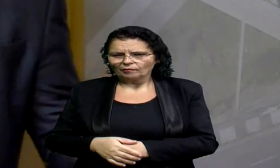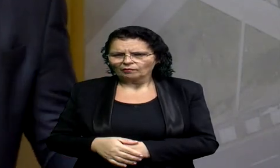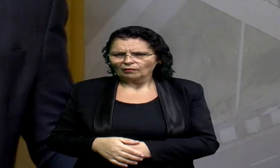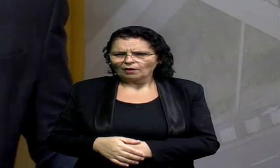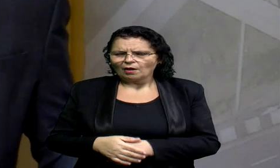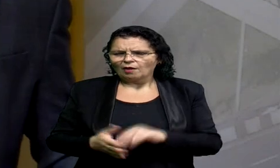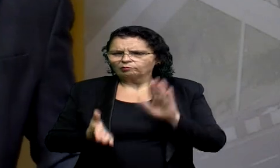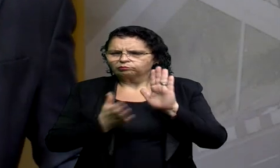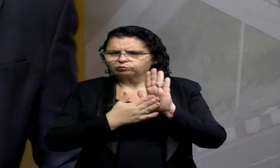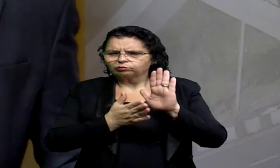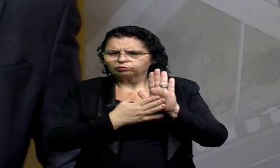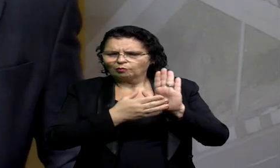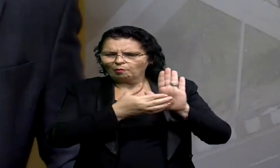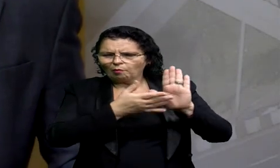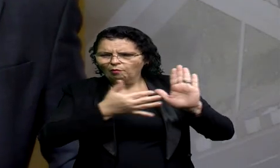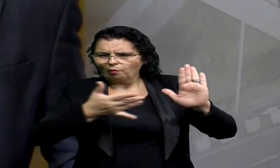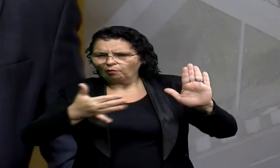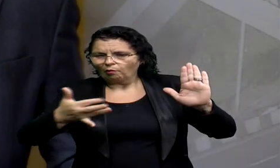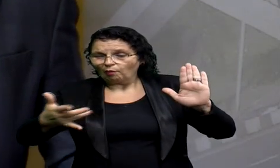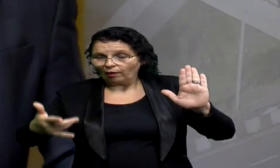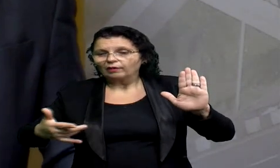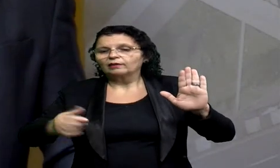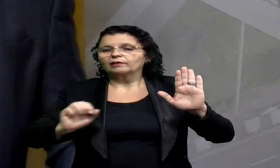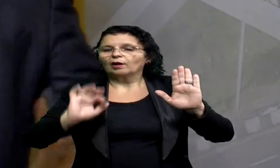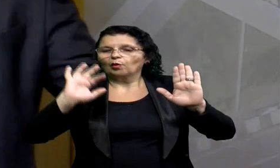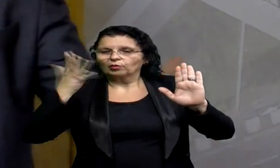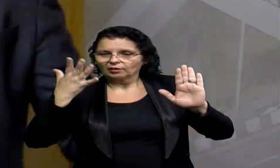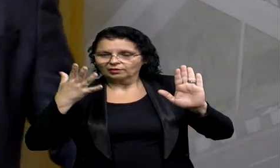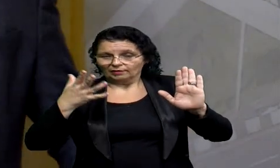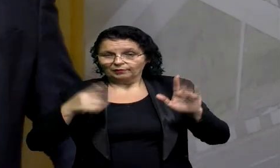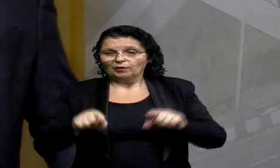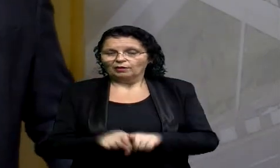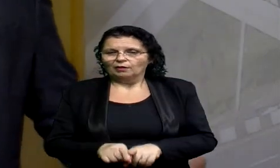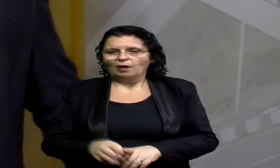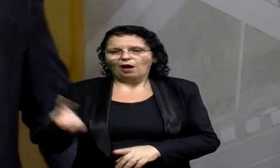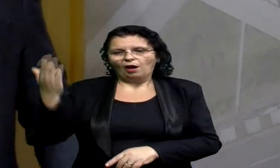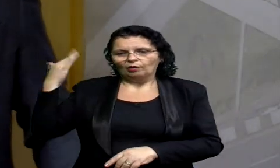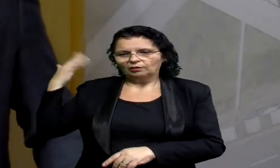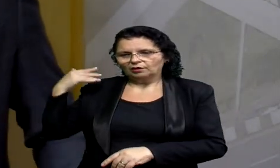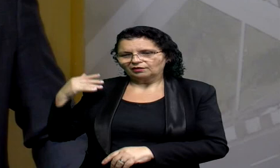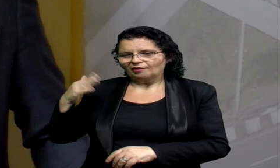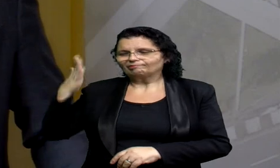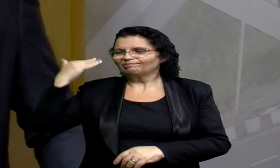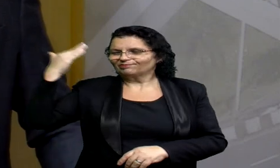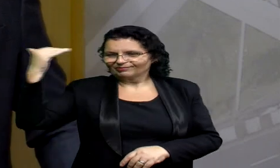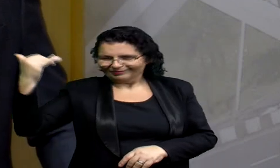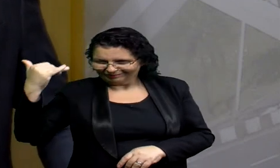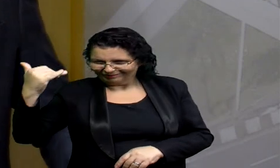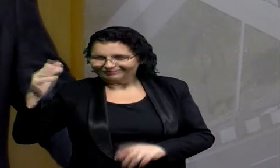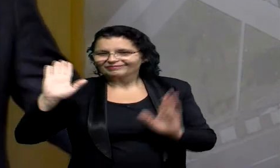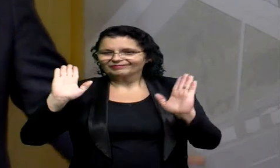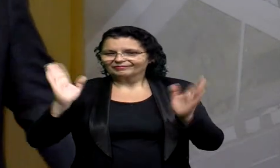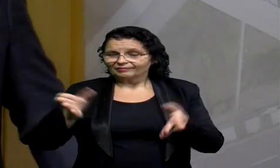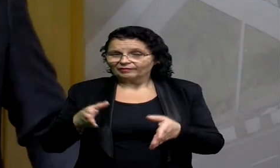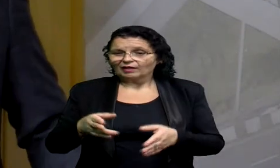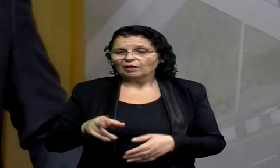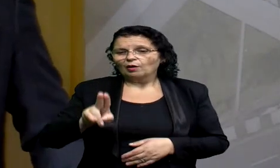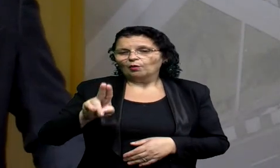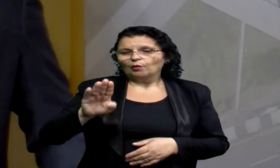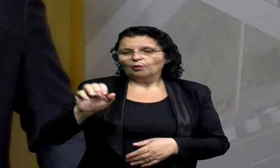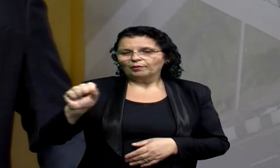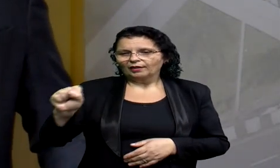ações que já estão acontecendo na cidade e outras que já aconteceram que deram sucesso exemplo a UBS do